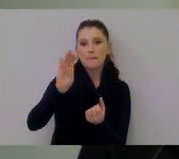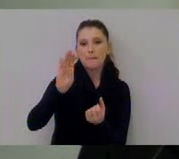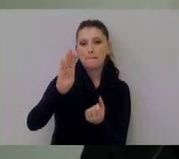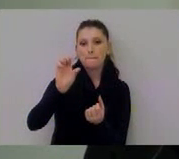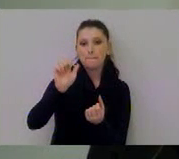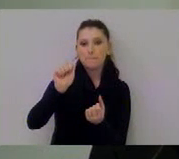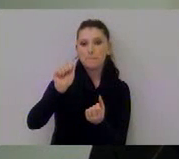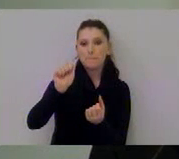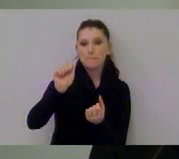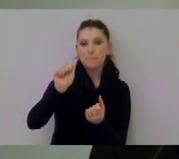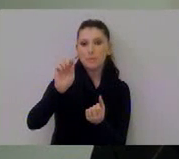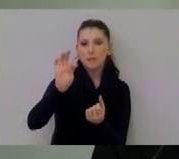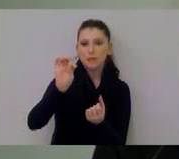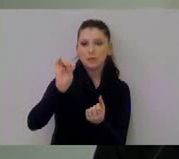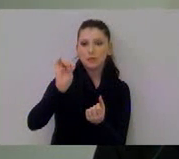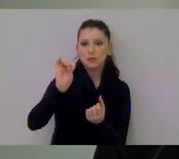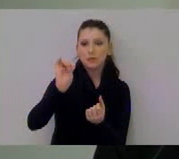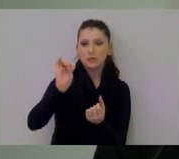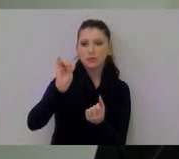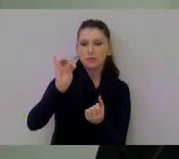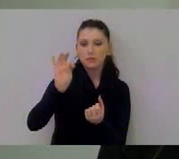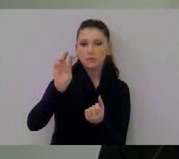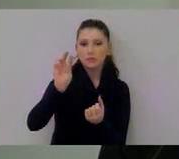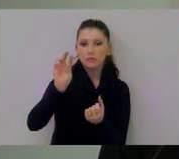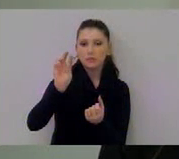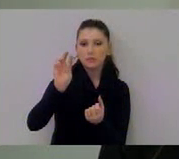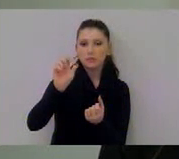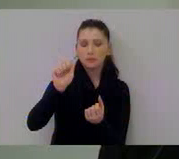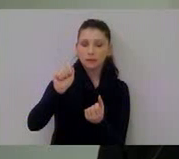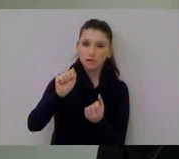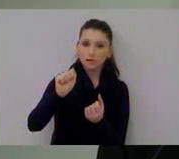foram abordados naquela noite,